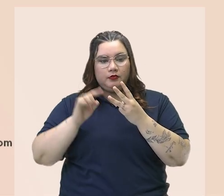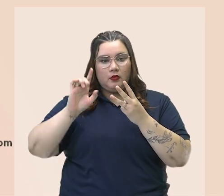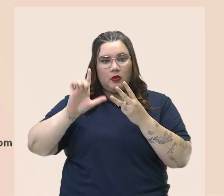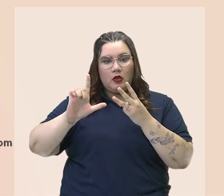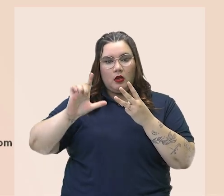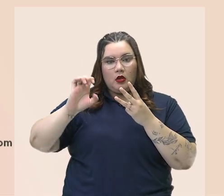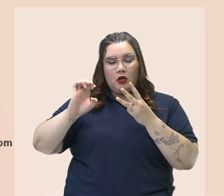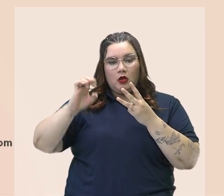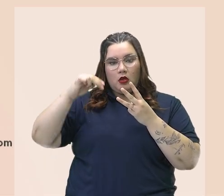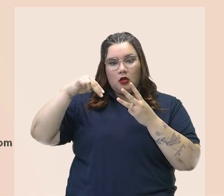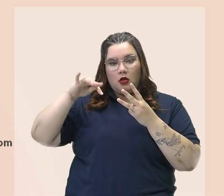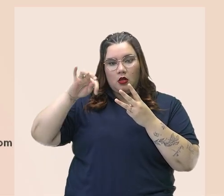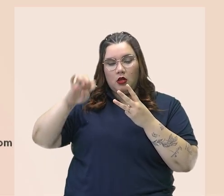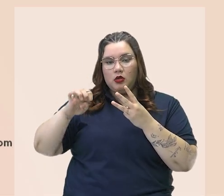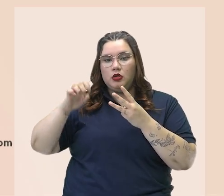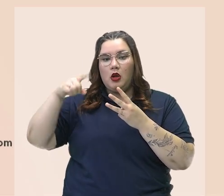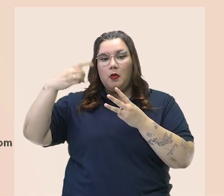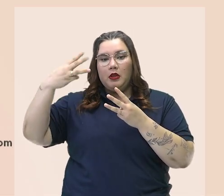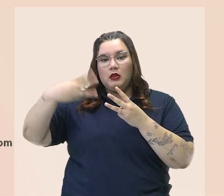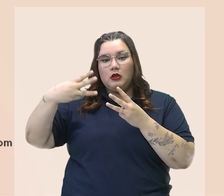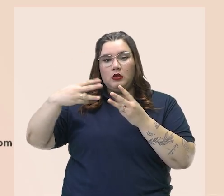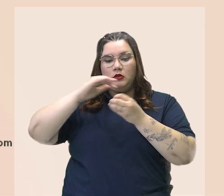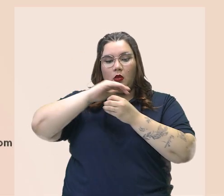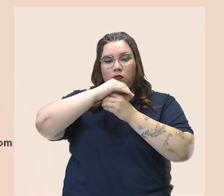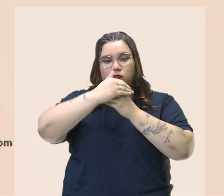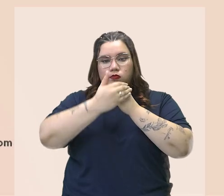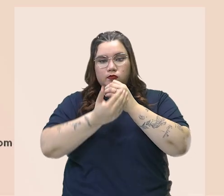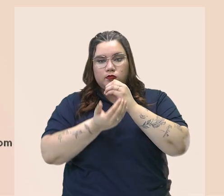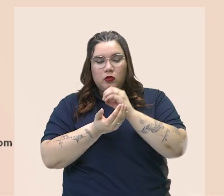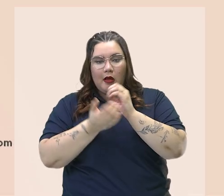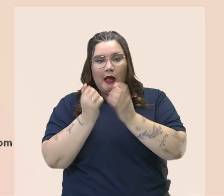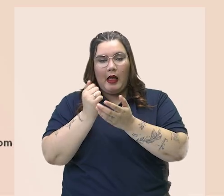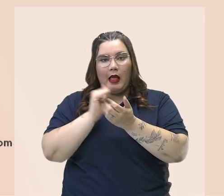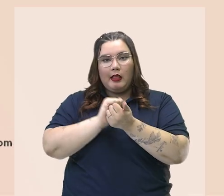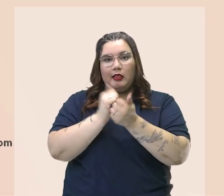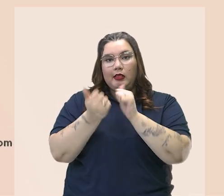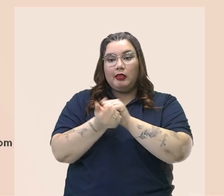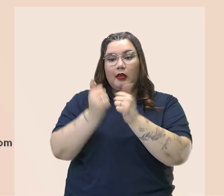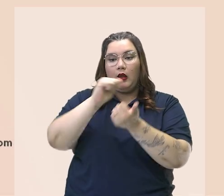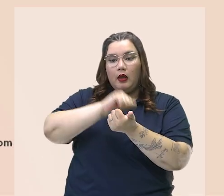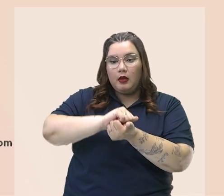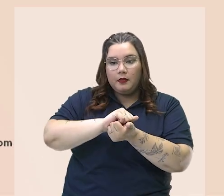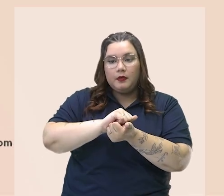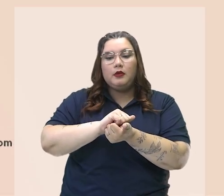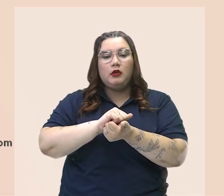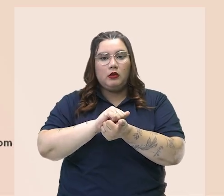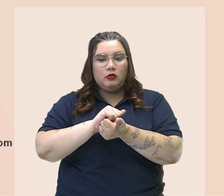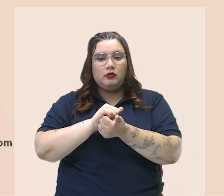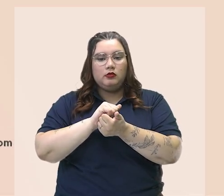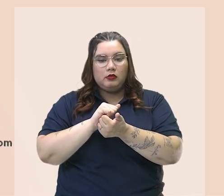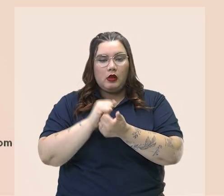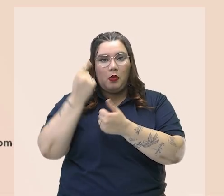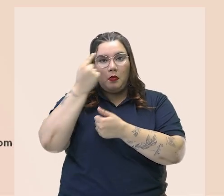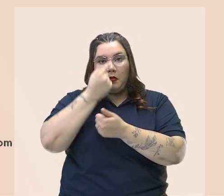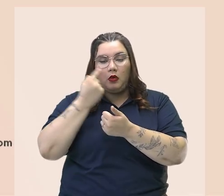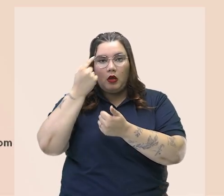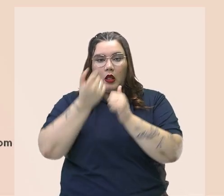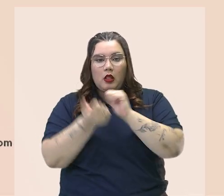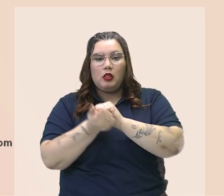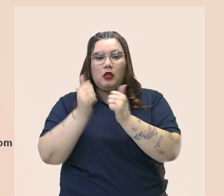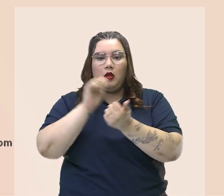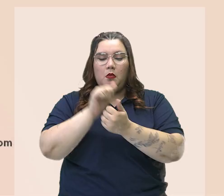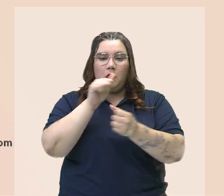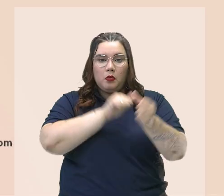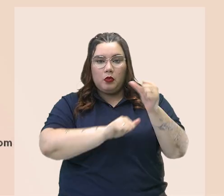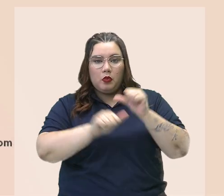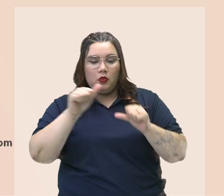o cristalino, que ele se adapta, né? O cristalino é uma lente adaptável, né? Ele muda